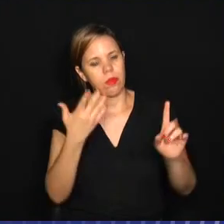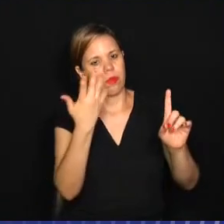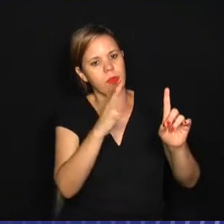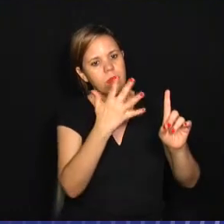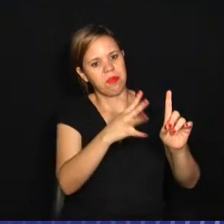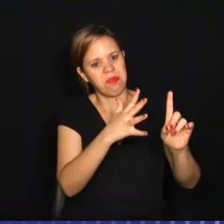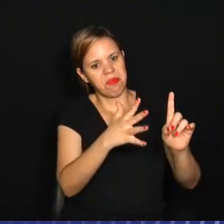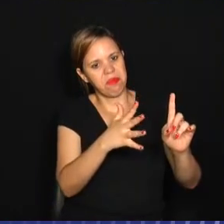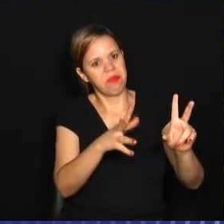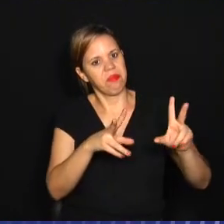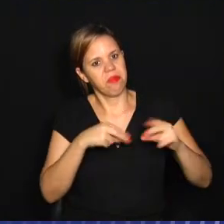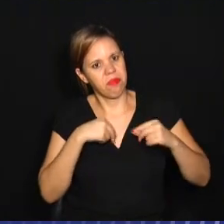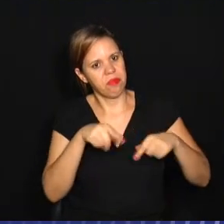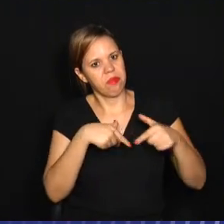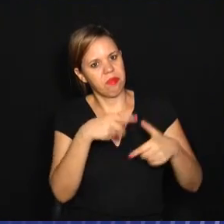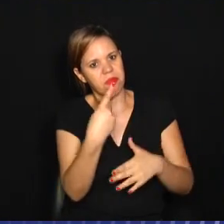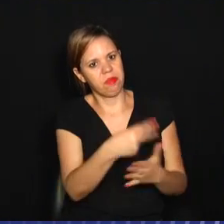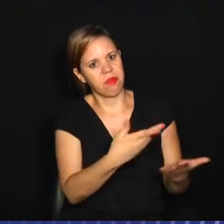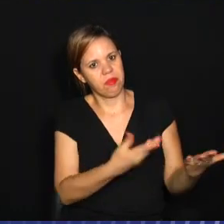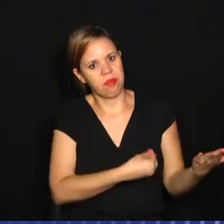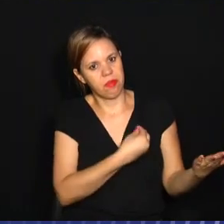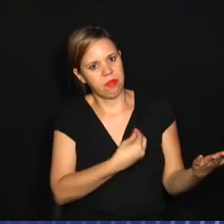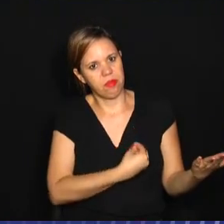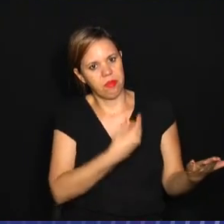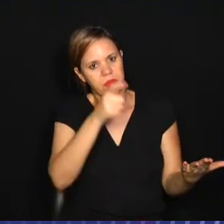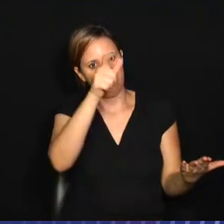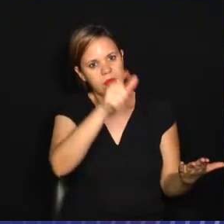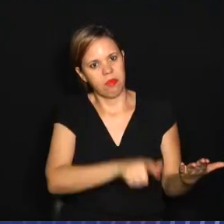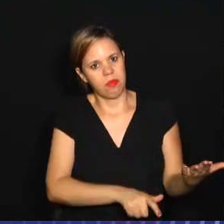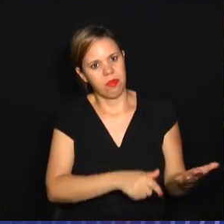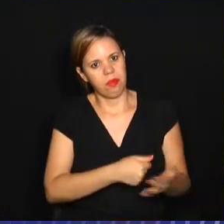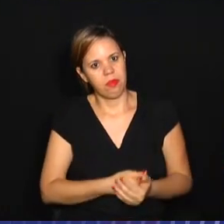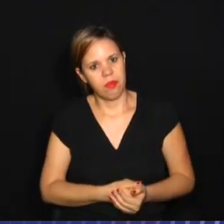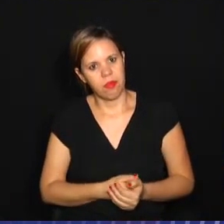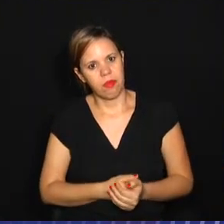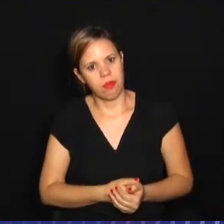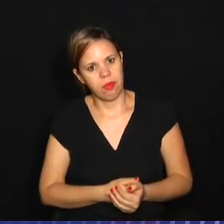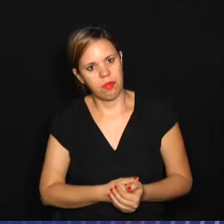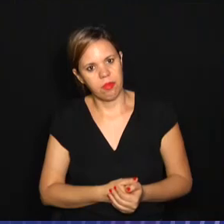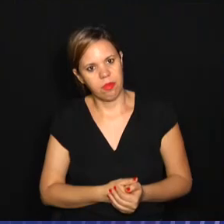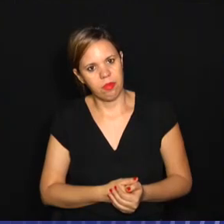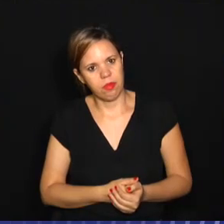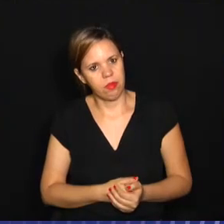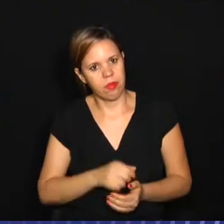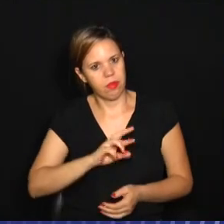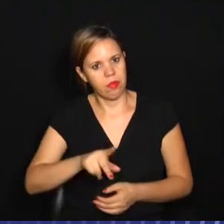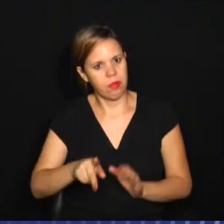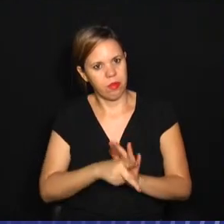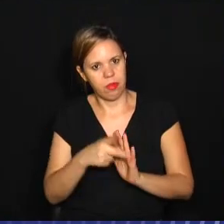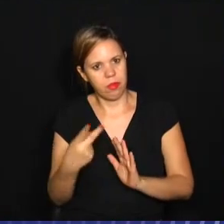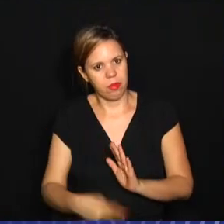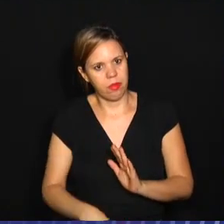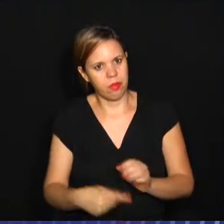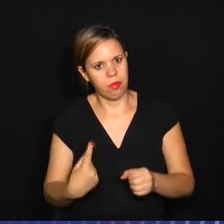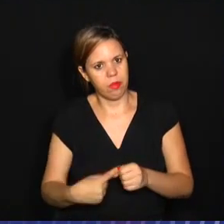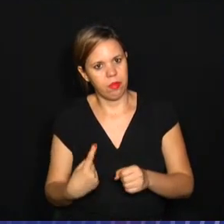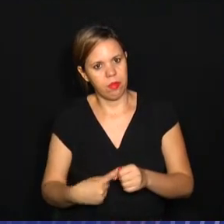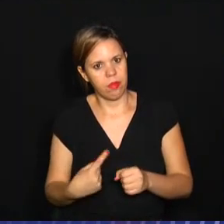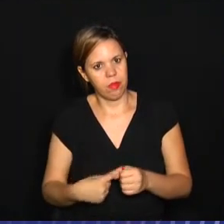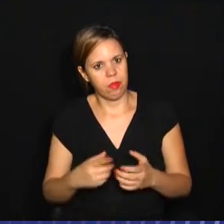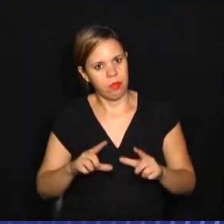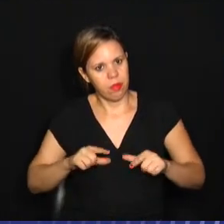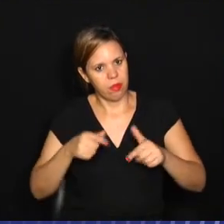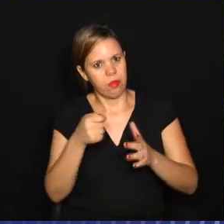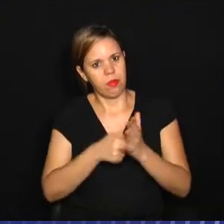reconhecimento pelo trabalho e vida de uma pessoa que, não sendo natural desse município, mesmo